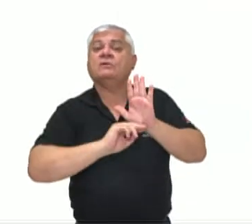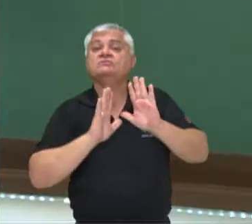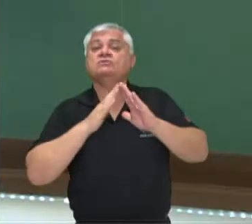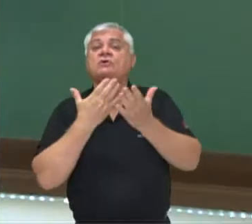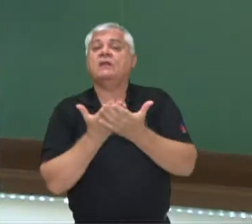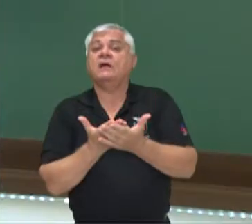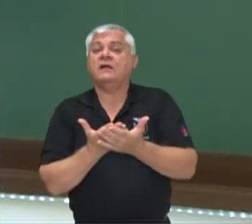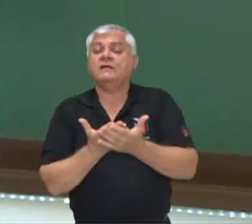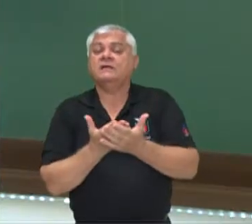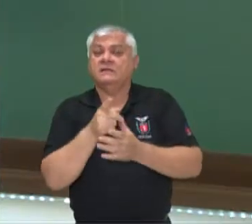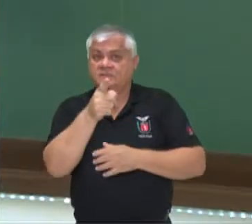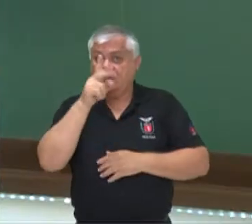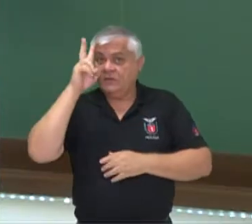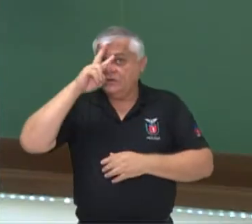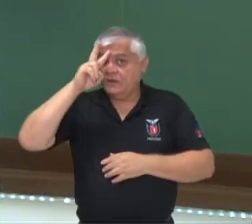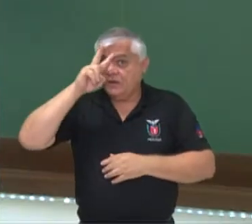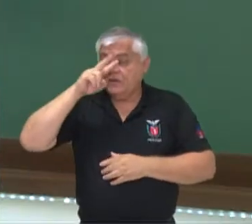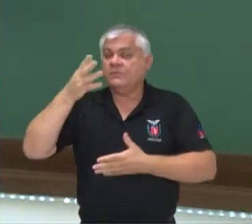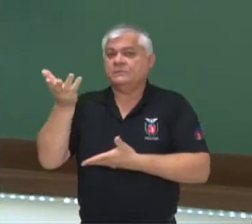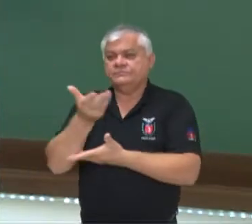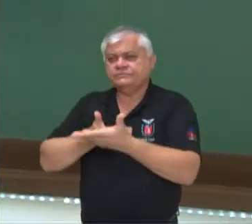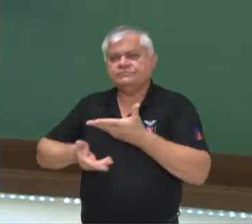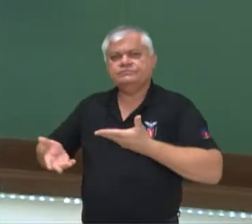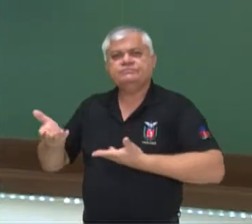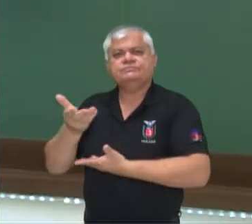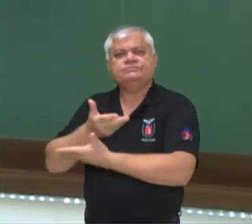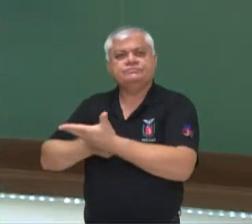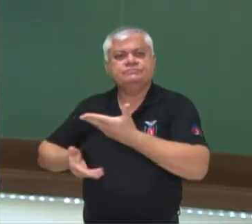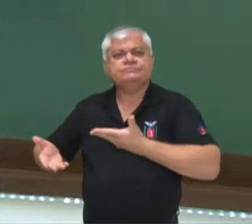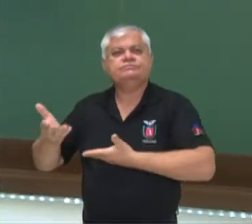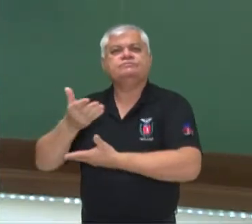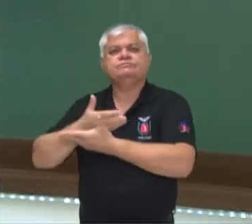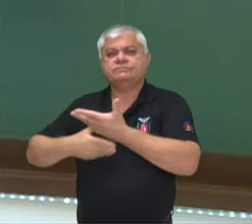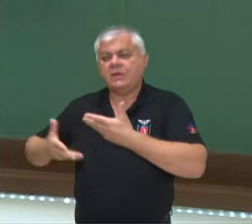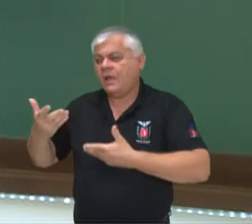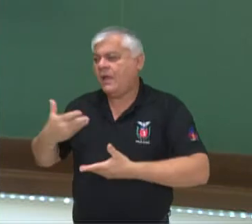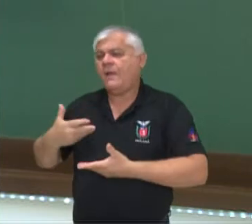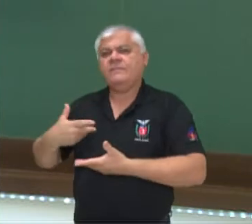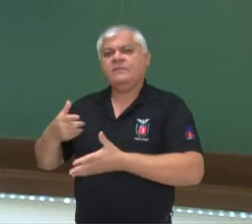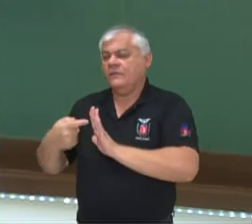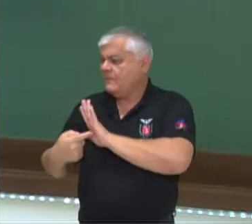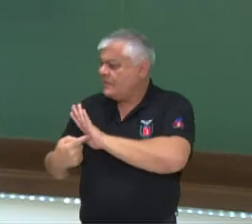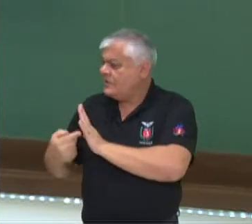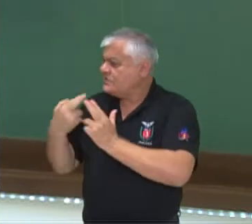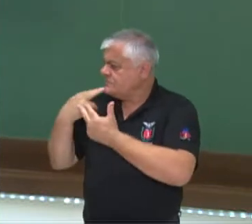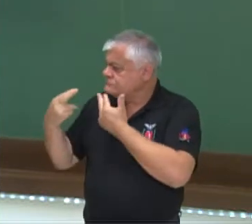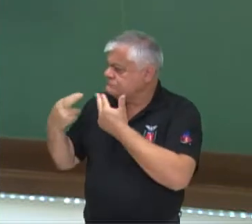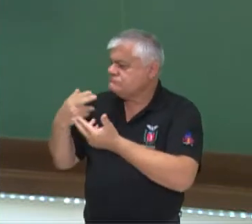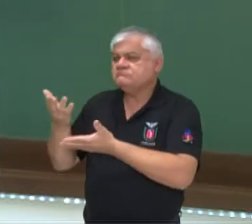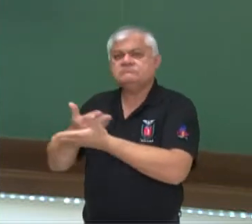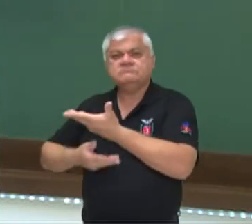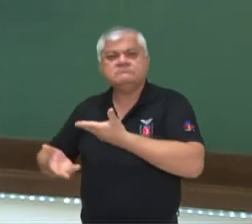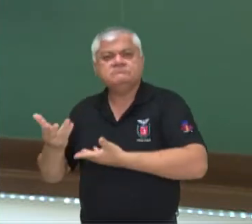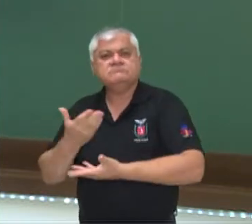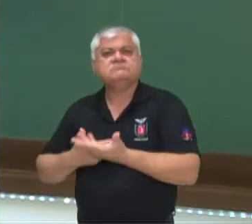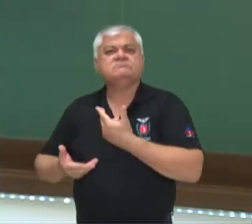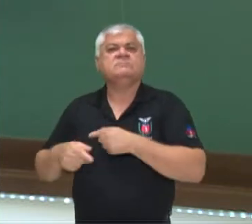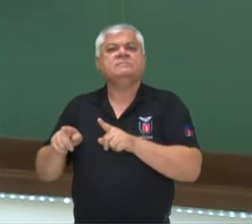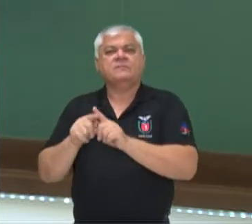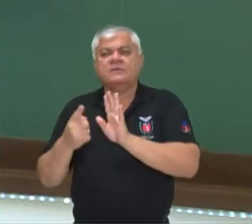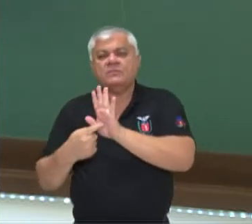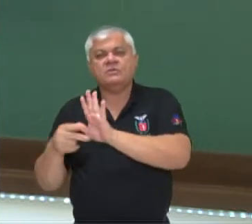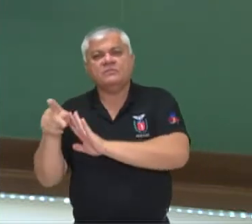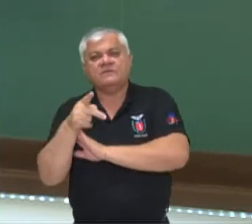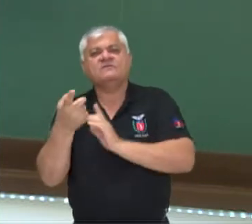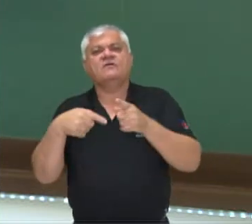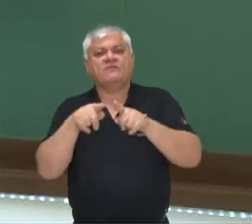escolar. Lembre-se de compartilhar, de socializar com a sua turma as suas respostas, com o seu professor, com a sua professora, e a gente volta